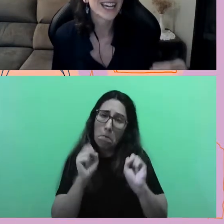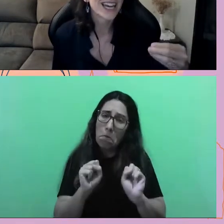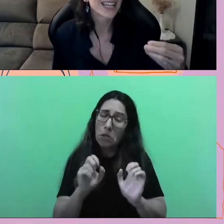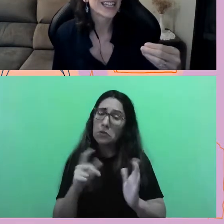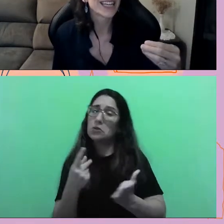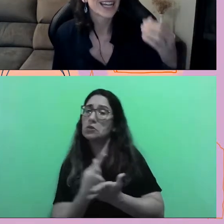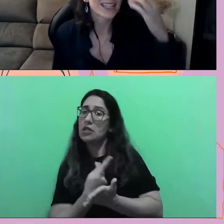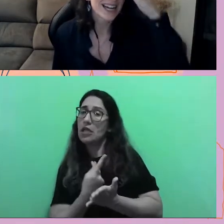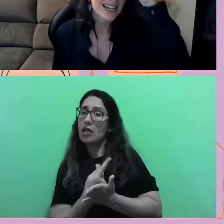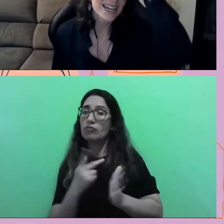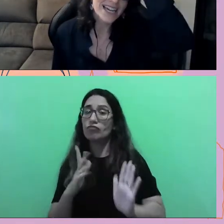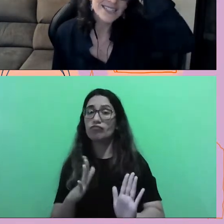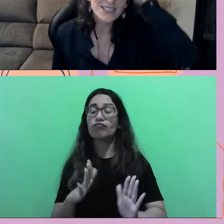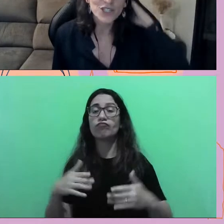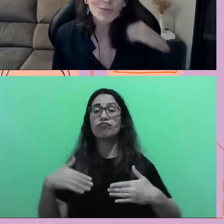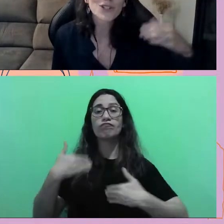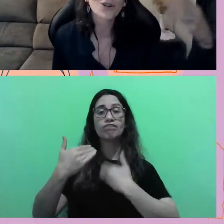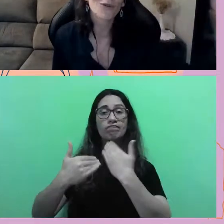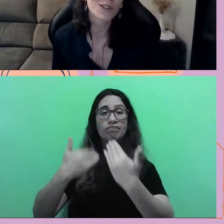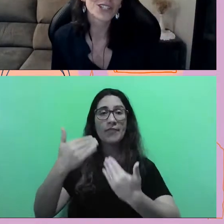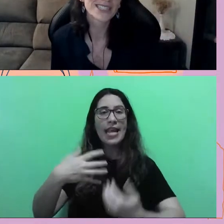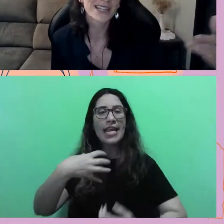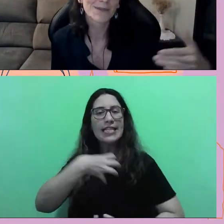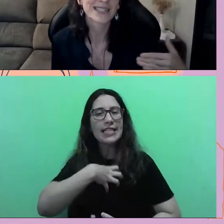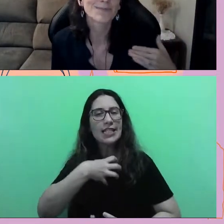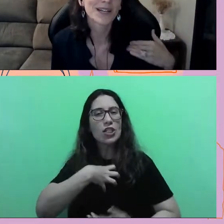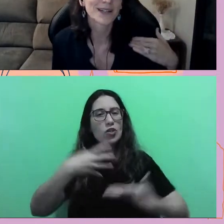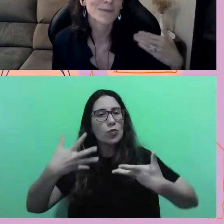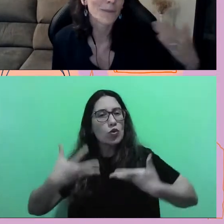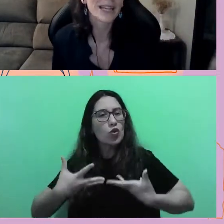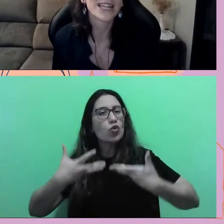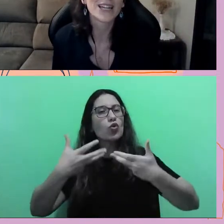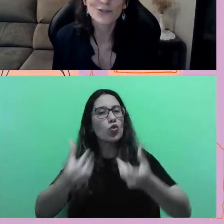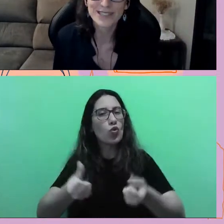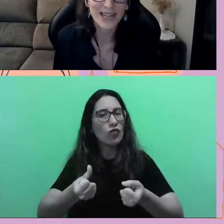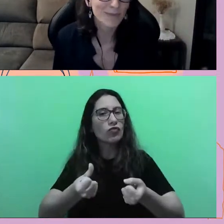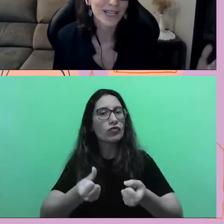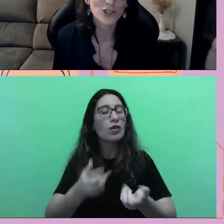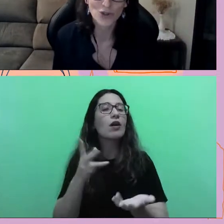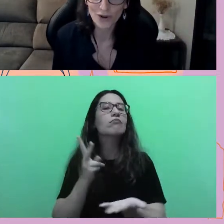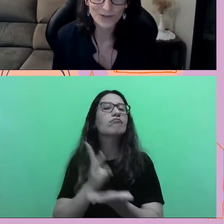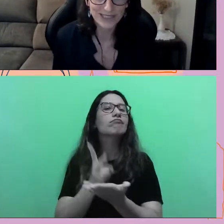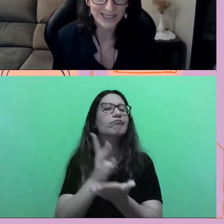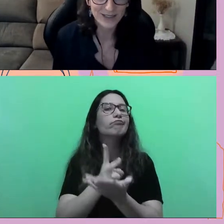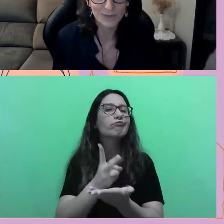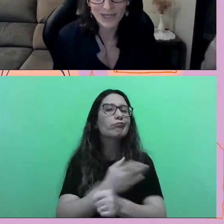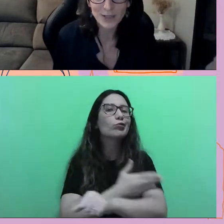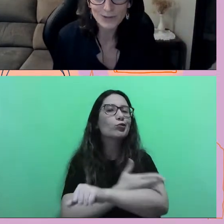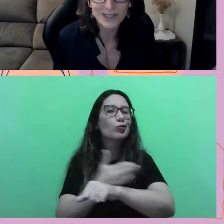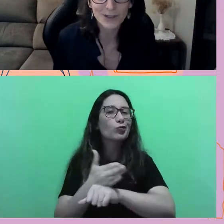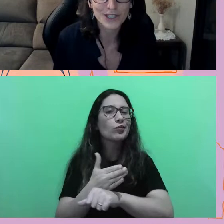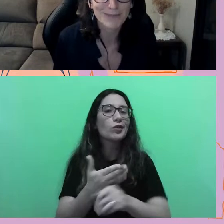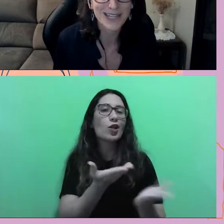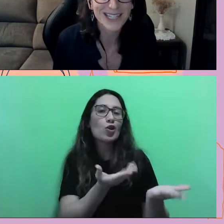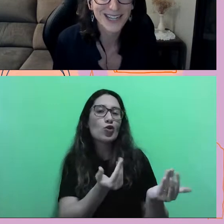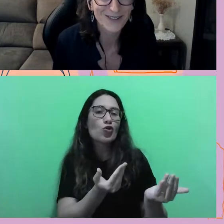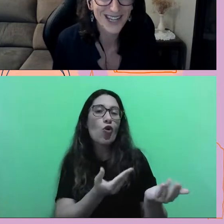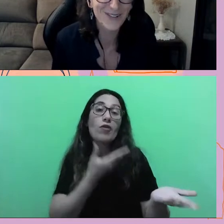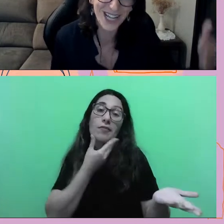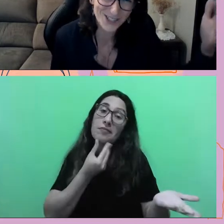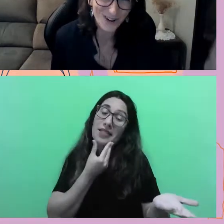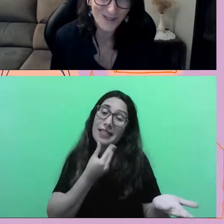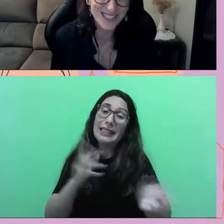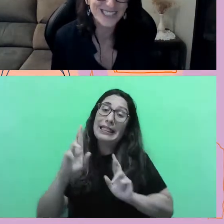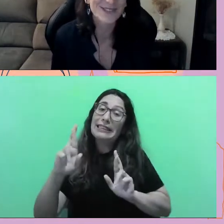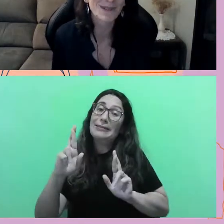assim, que até esse tipo de convite se dá mais para meninos, né, para jovens, assim, meninos não, a gente espera que não,